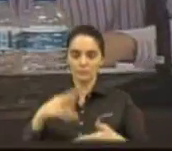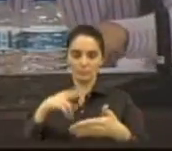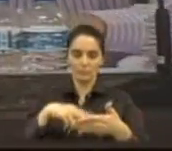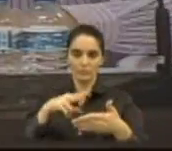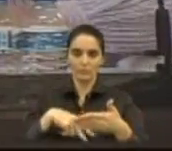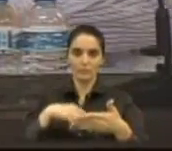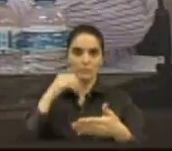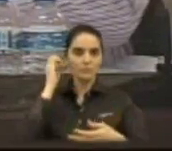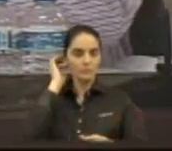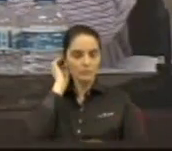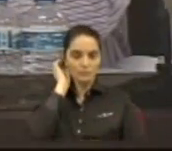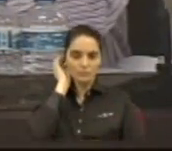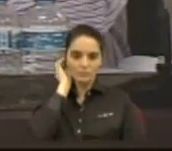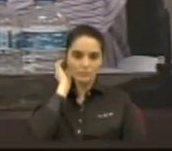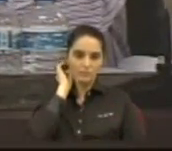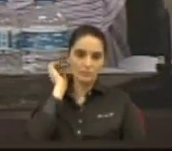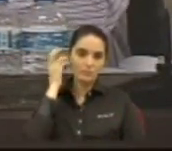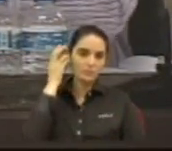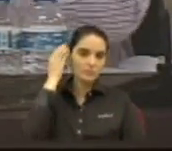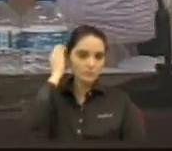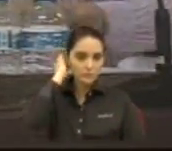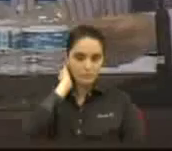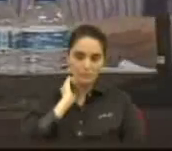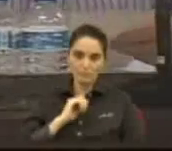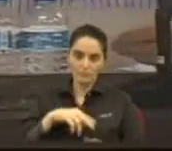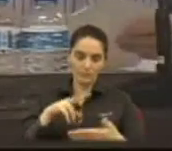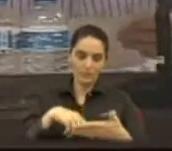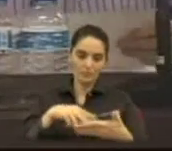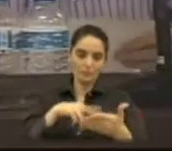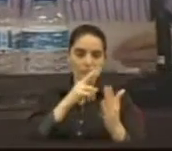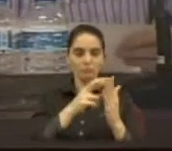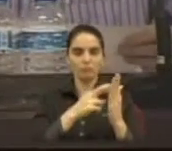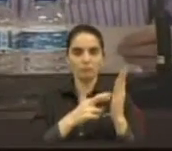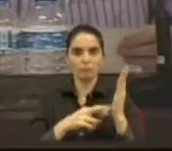por favor, do parecer do relatório especial.